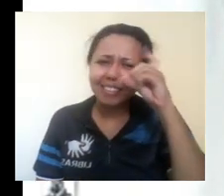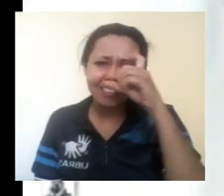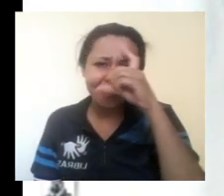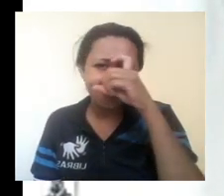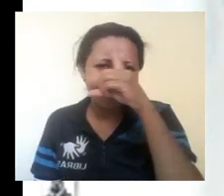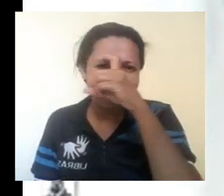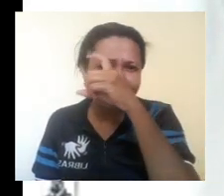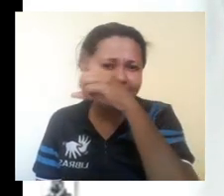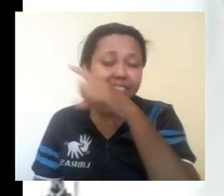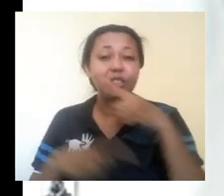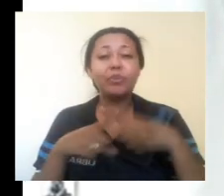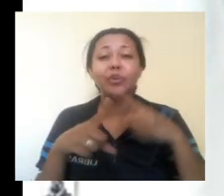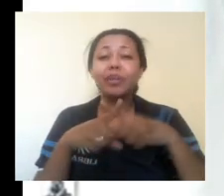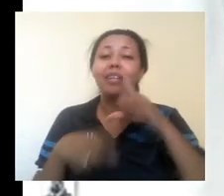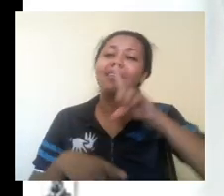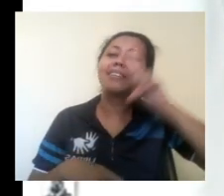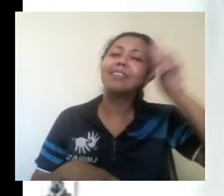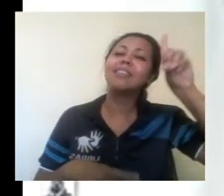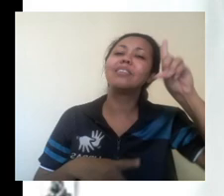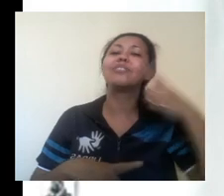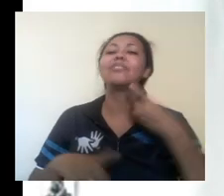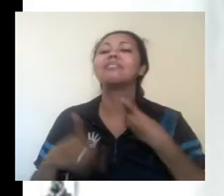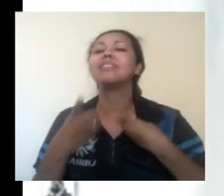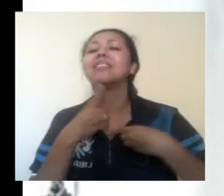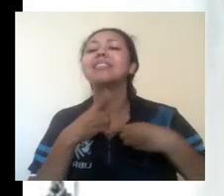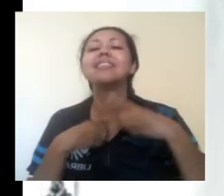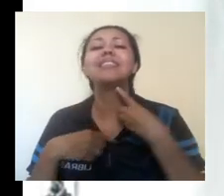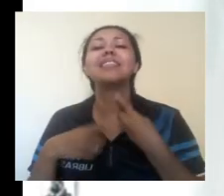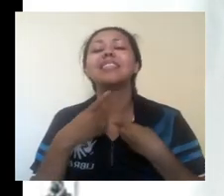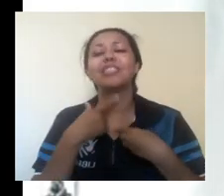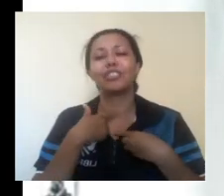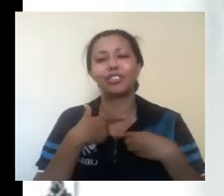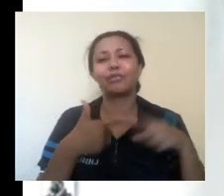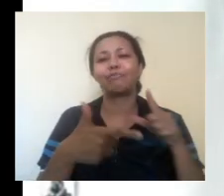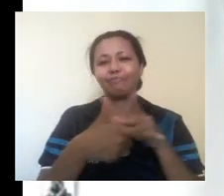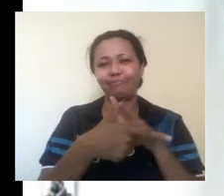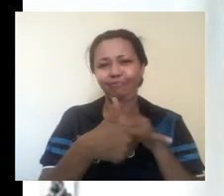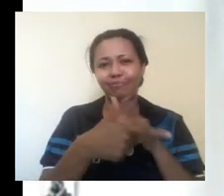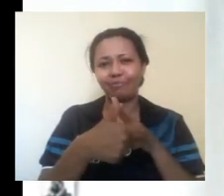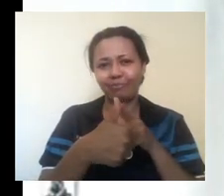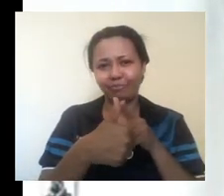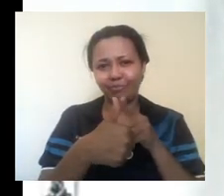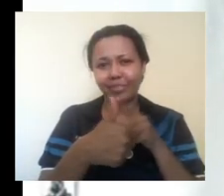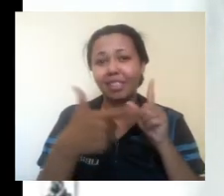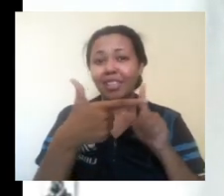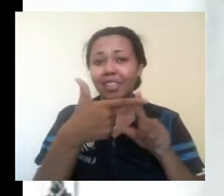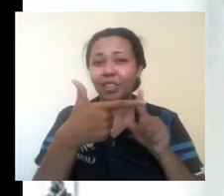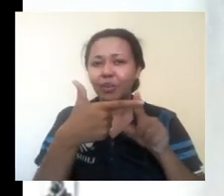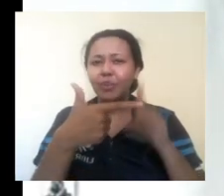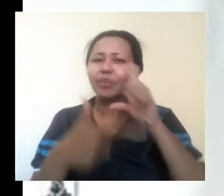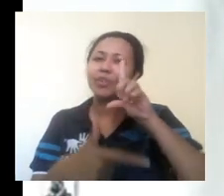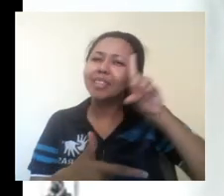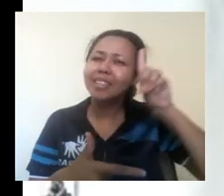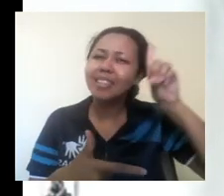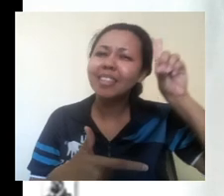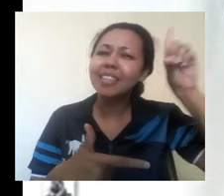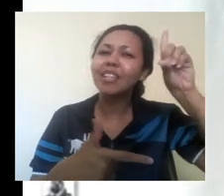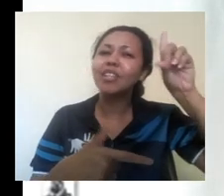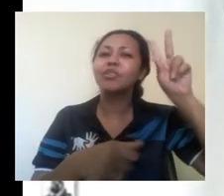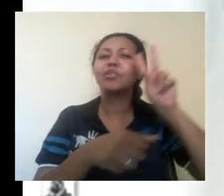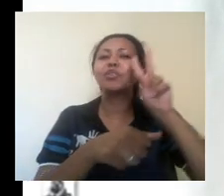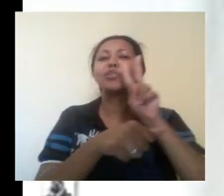fato, uma realidade, tá? Segundo, eu estou sob seu cuidado. E agora, mais do que nunca, isso